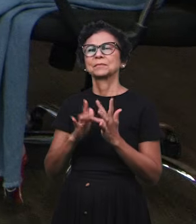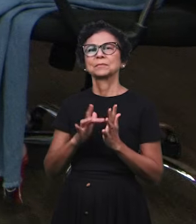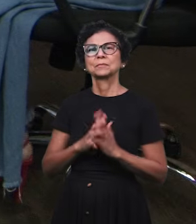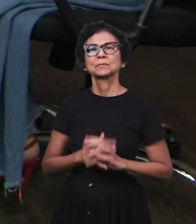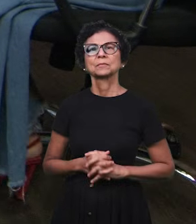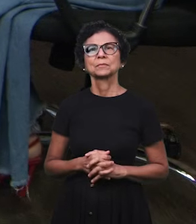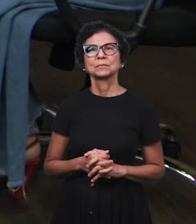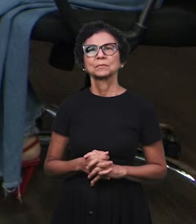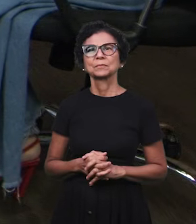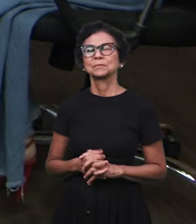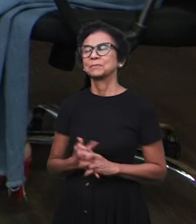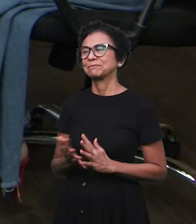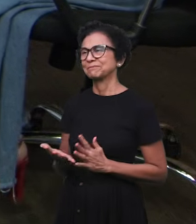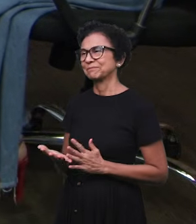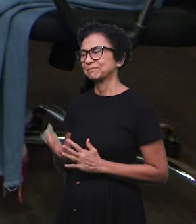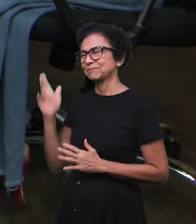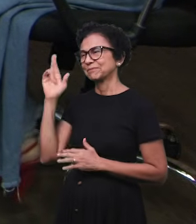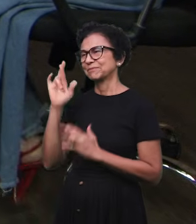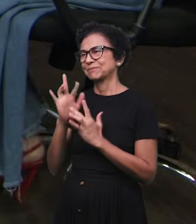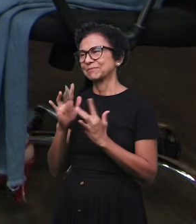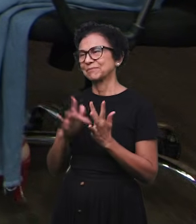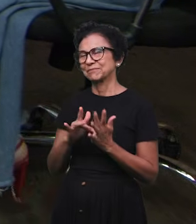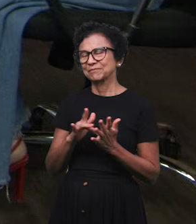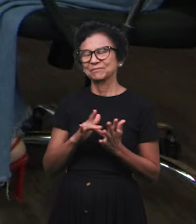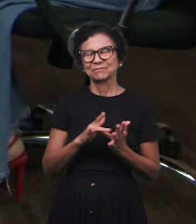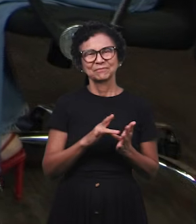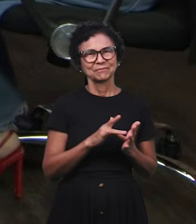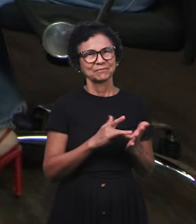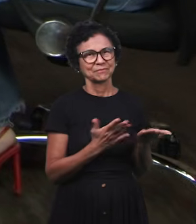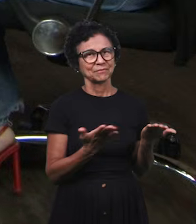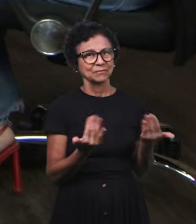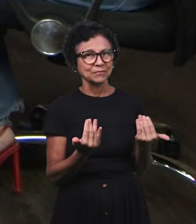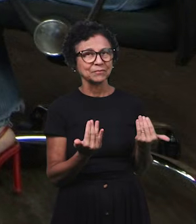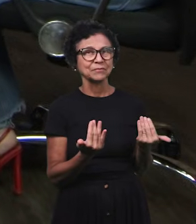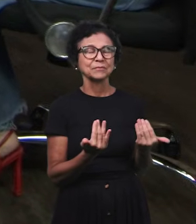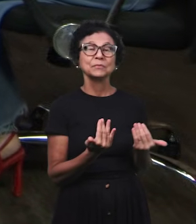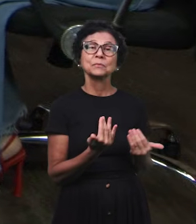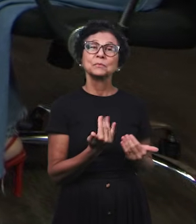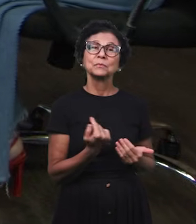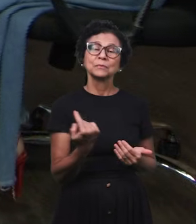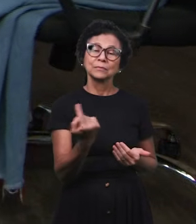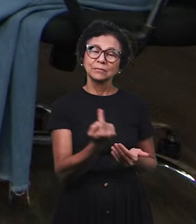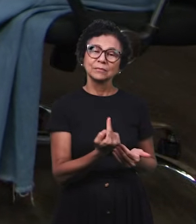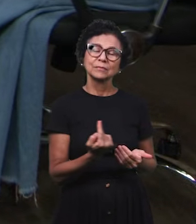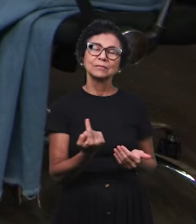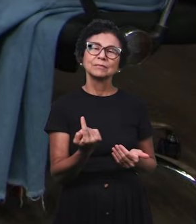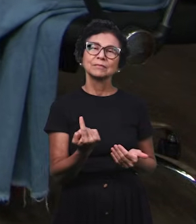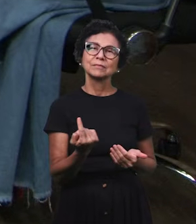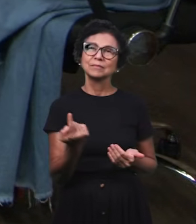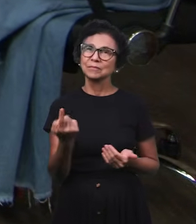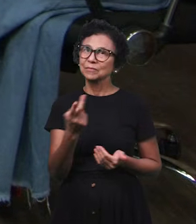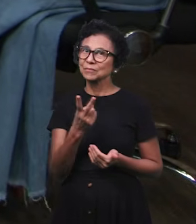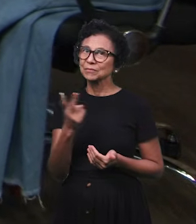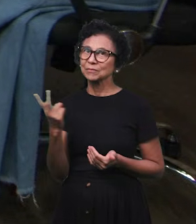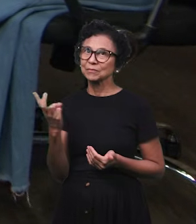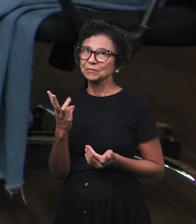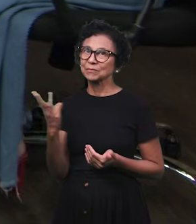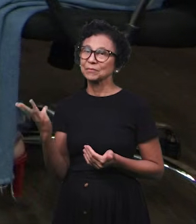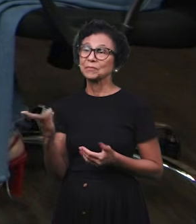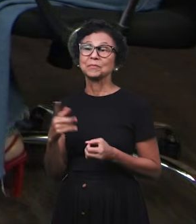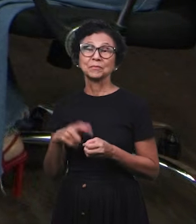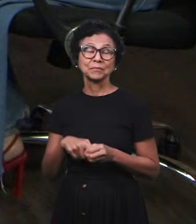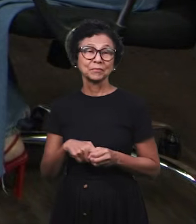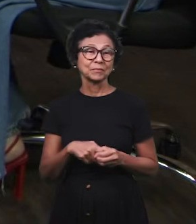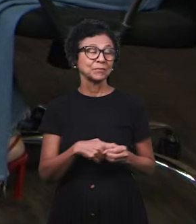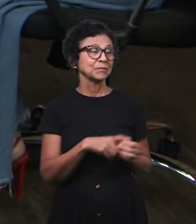colega Raíssa, a paz do Senhor Jesus. Paz do Senhor, pastor Josias, aos jovens, sejam sempre bem-vindos, voltem mais vezes. Doutora Carla, mais uma